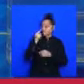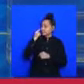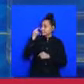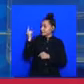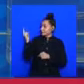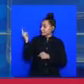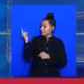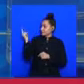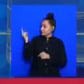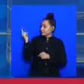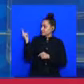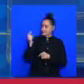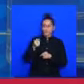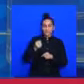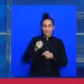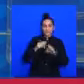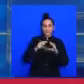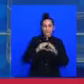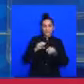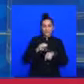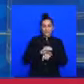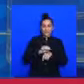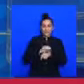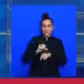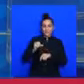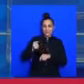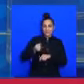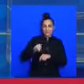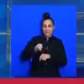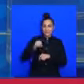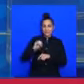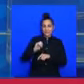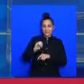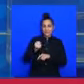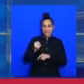cinza número 08 cinza 08